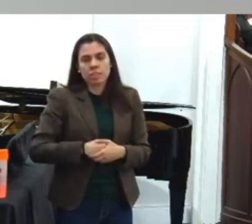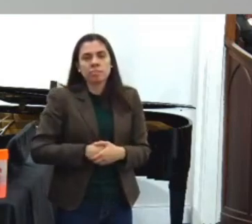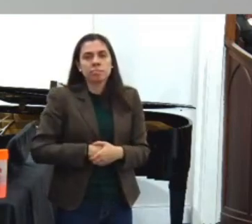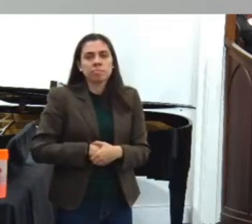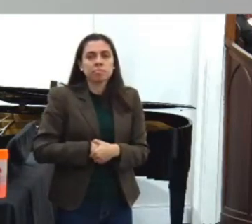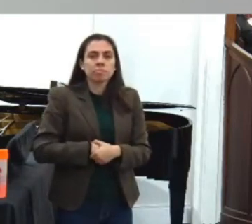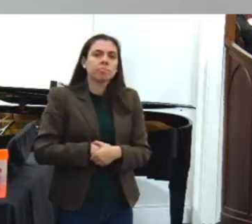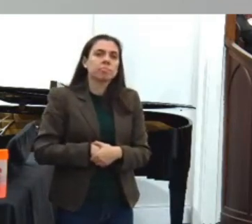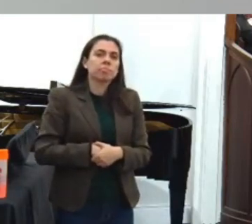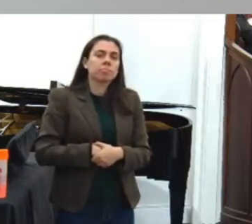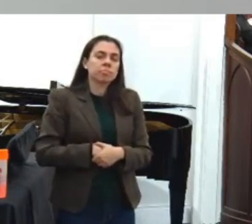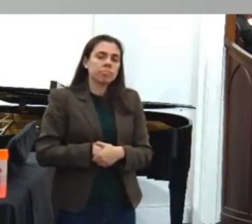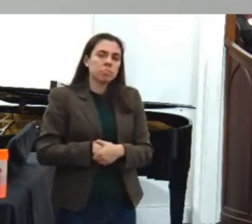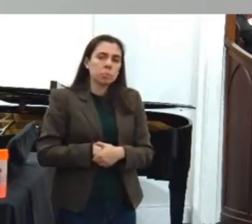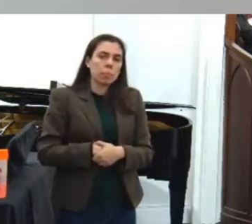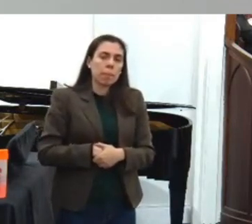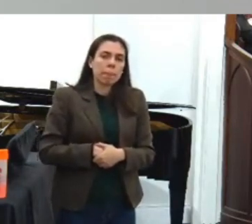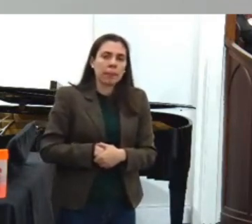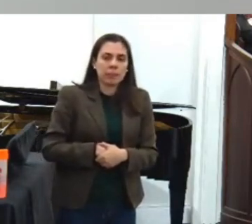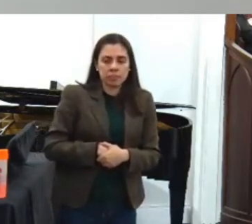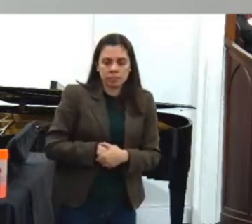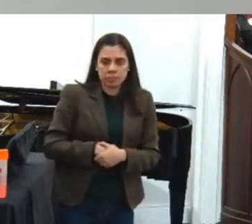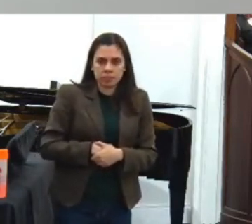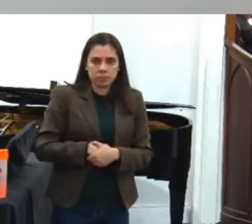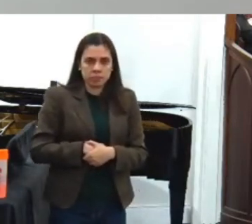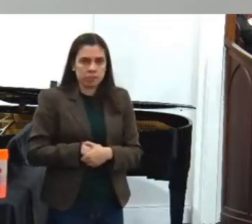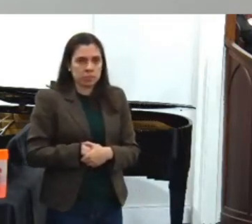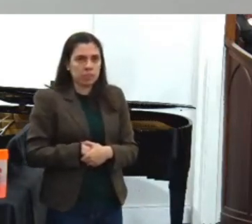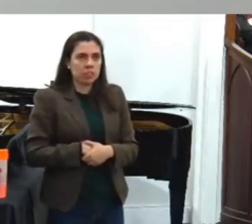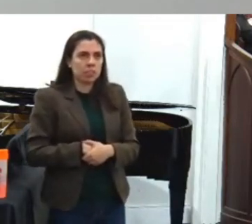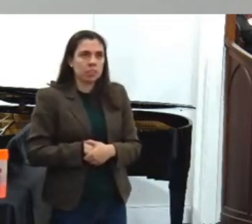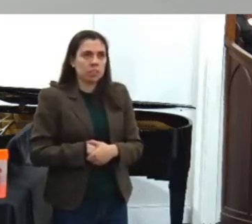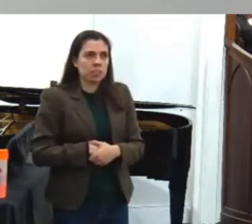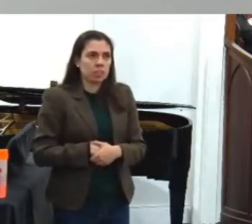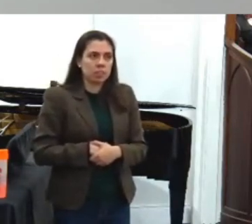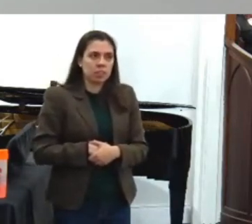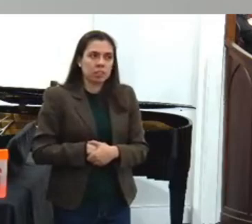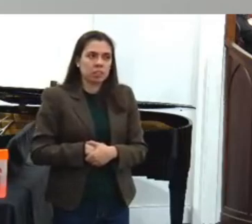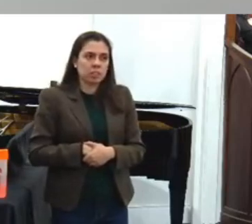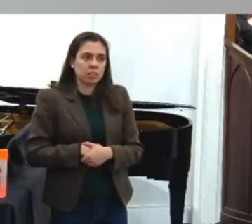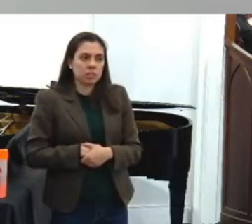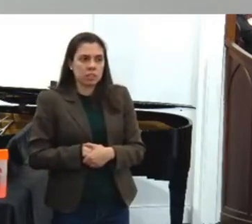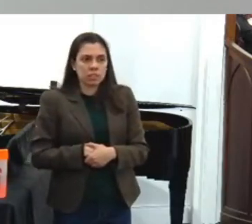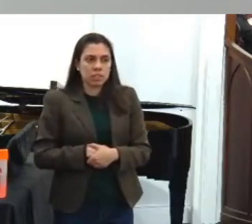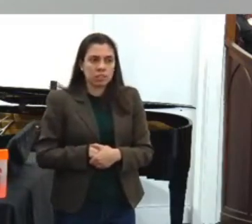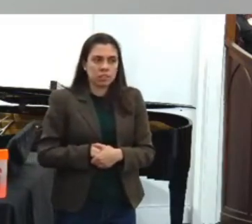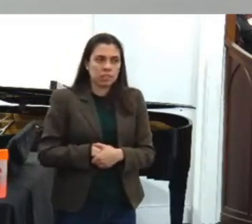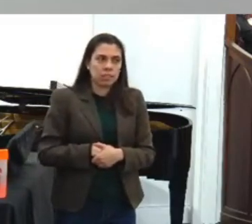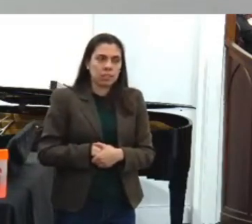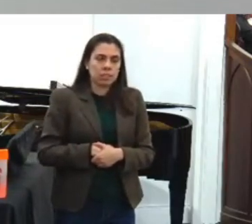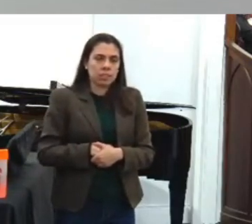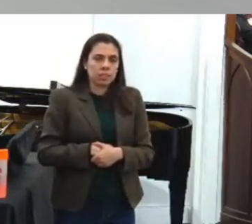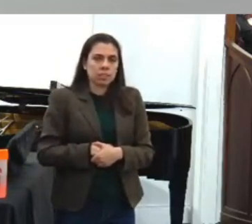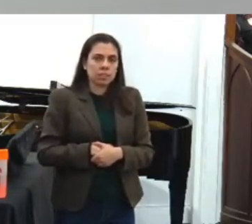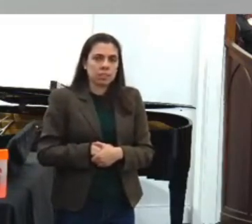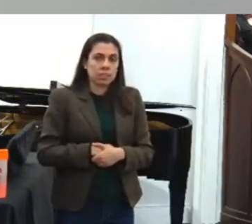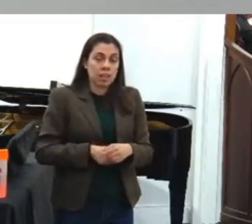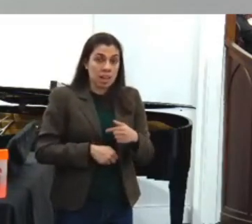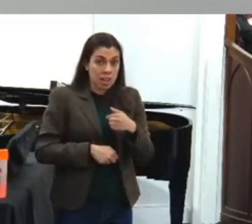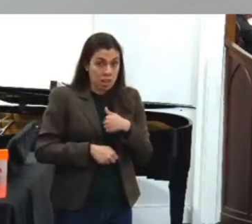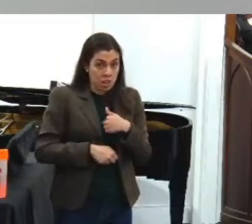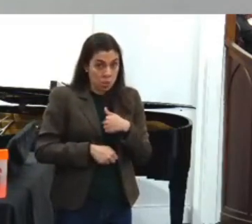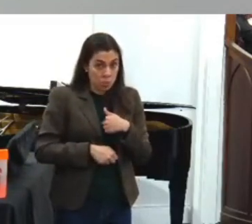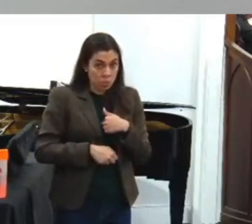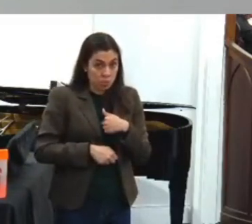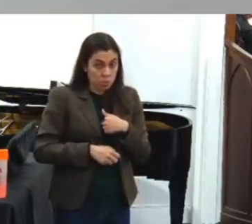quando ele diz: eu repreendo e disciplino aqueles que amam.